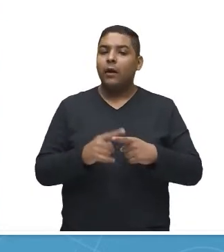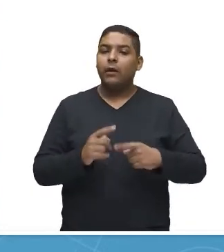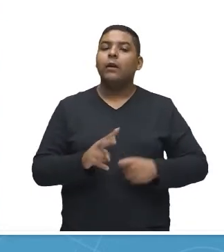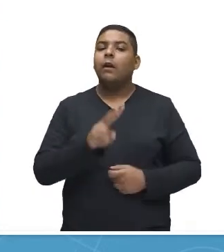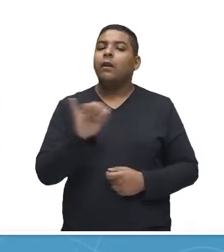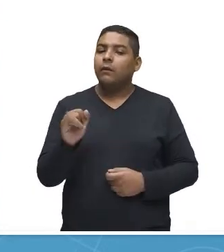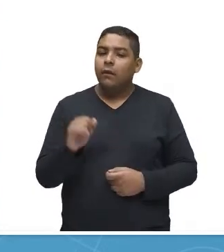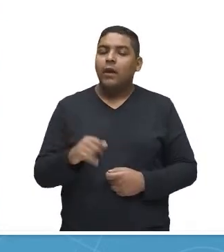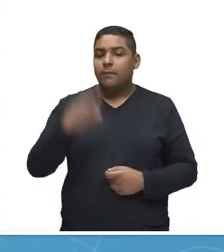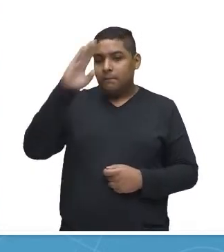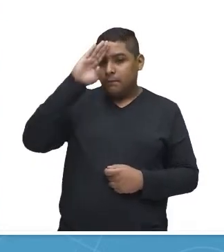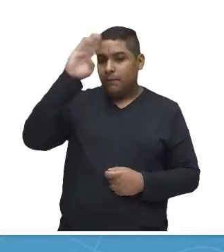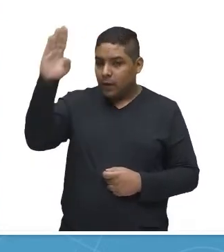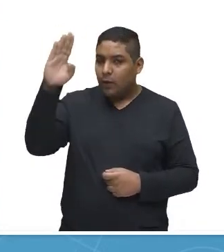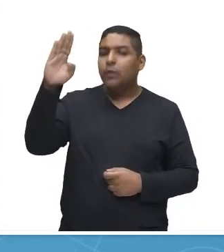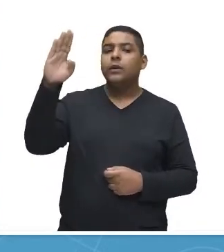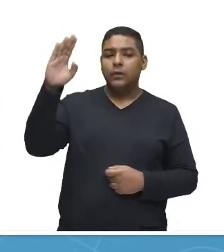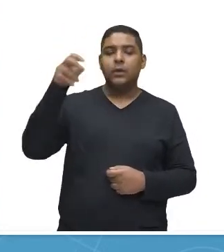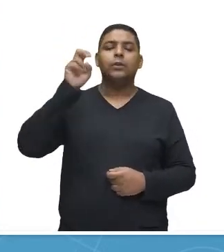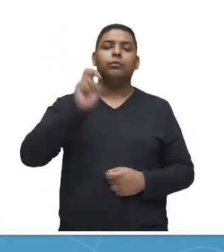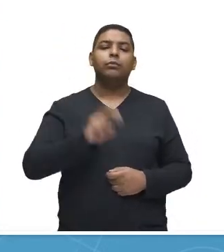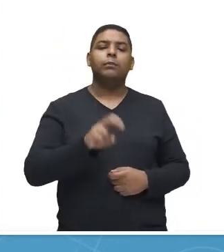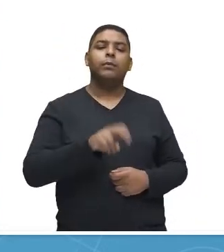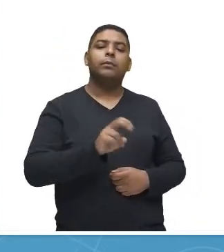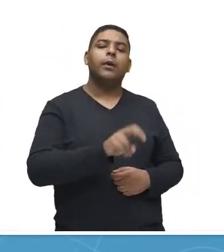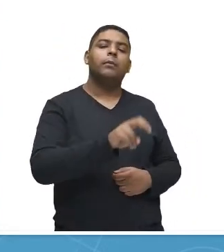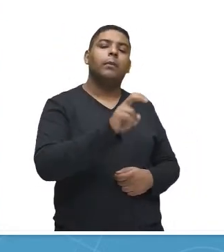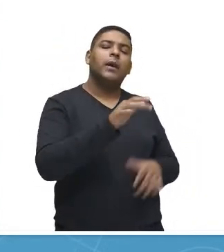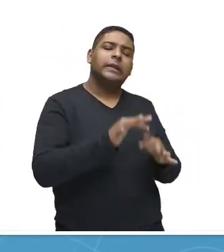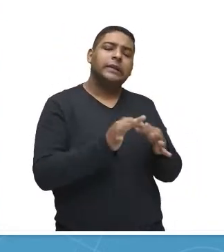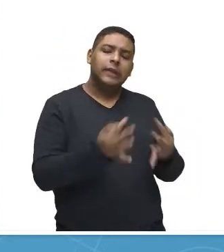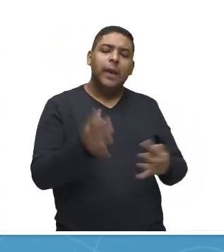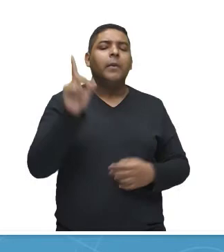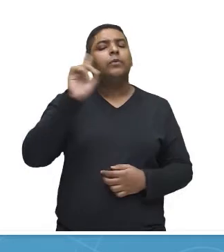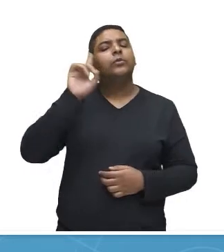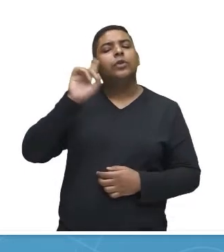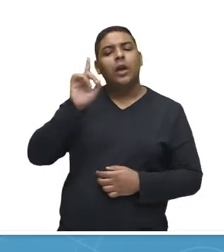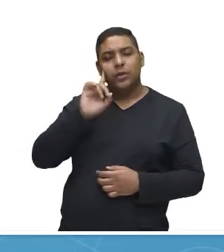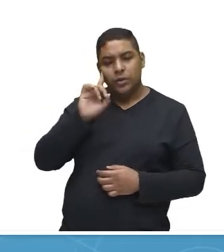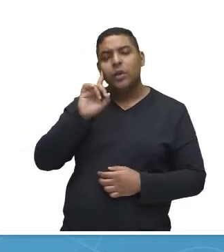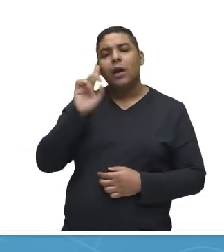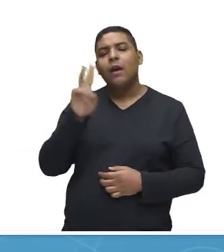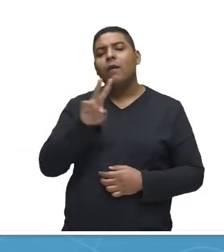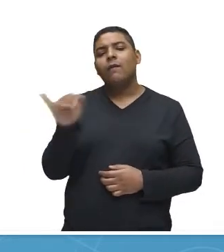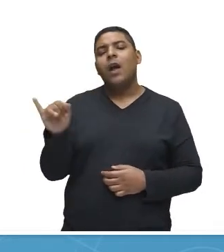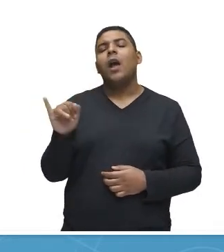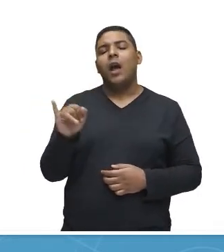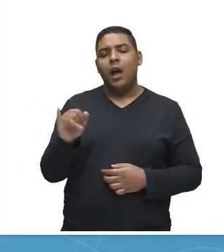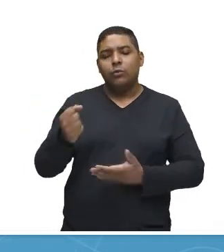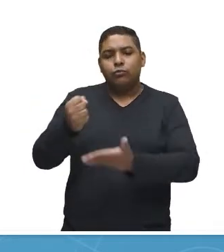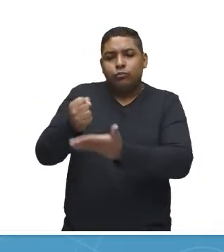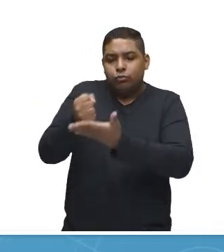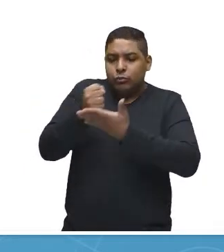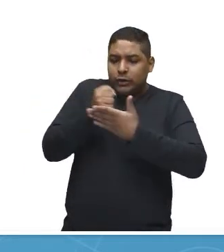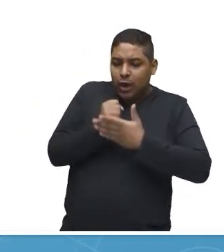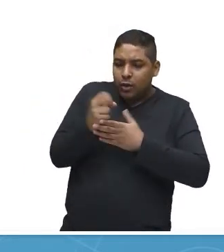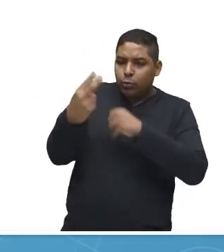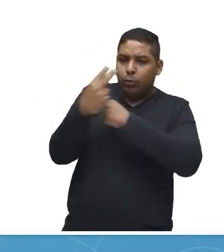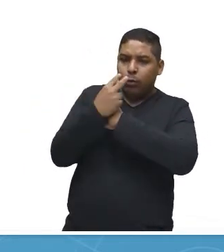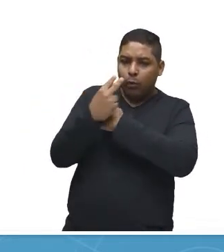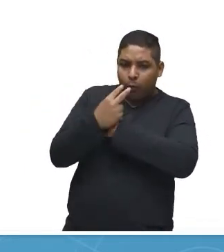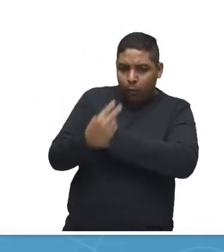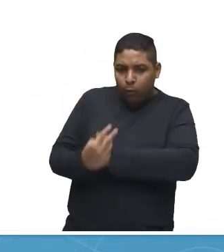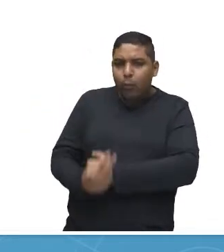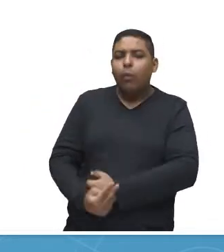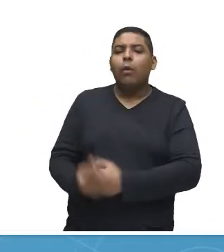estar priorizando a atividade simples do dia a dia que já vai estar ajudando no seu gasto energético, que já vai